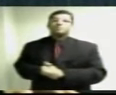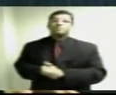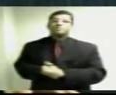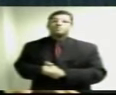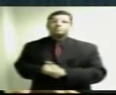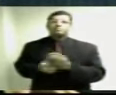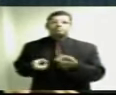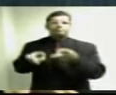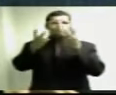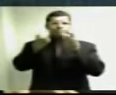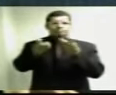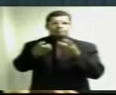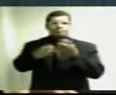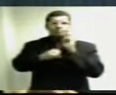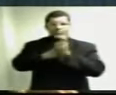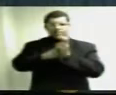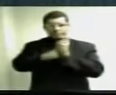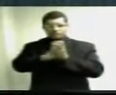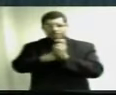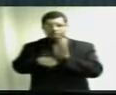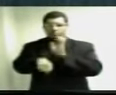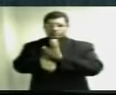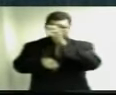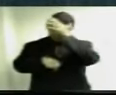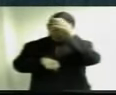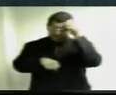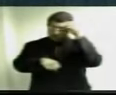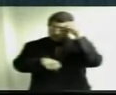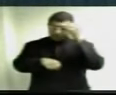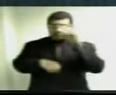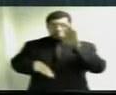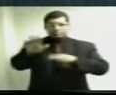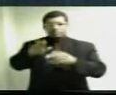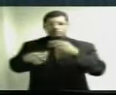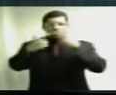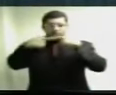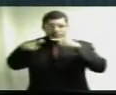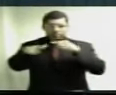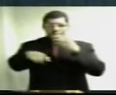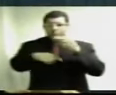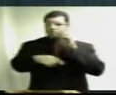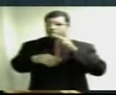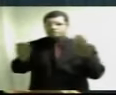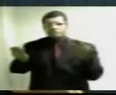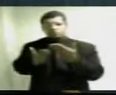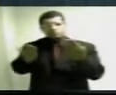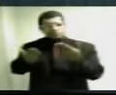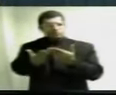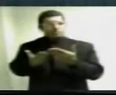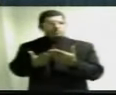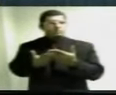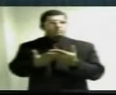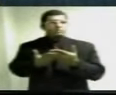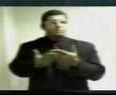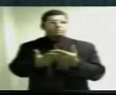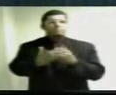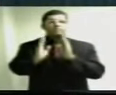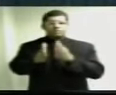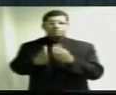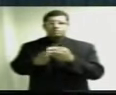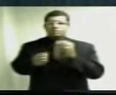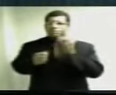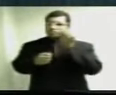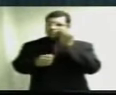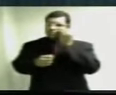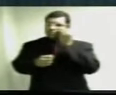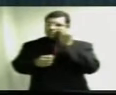E percebo que a Assembleia Legislativa do Estado do Amazonas, em alguns discursos que me antecederam, já